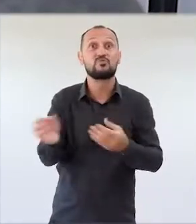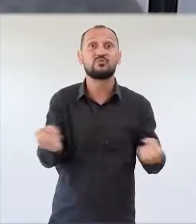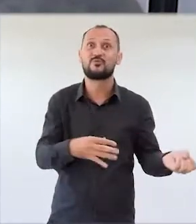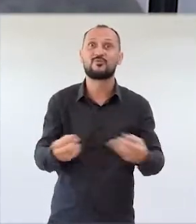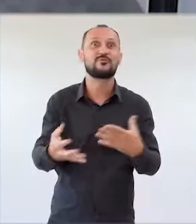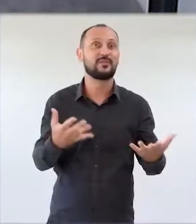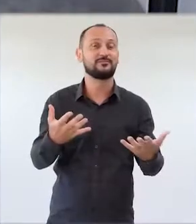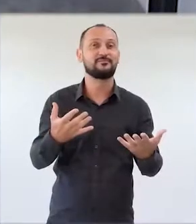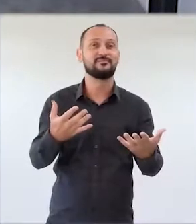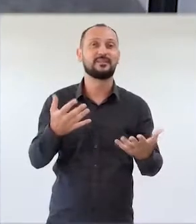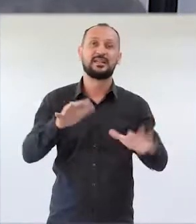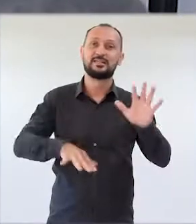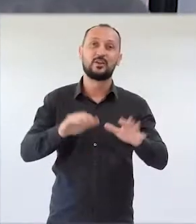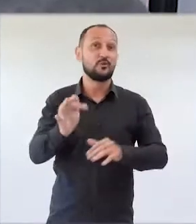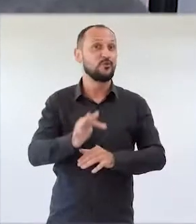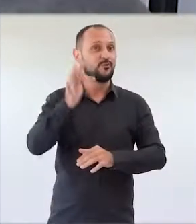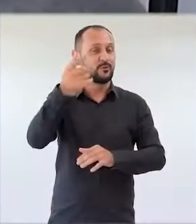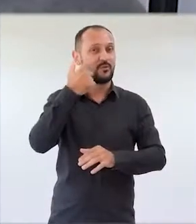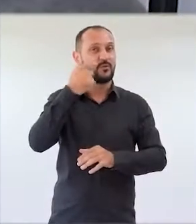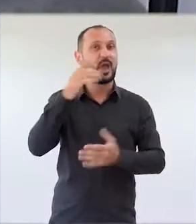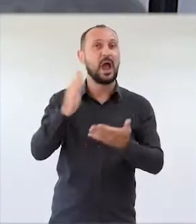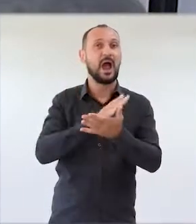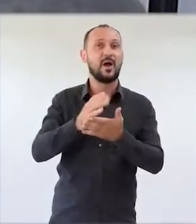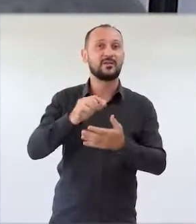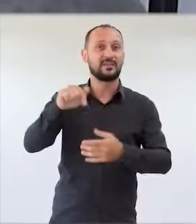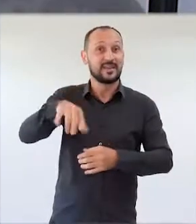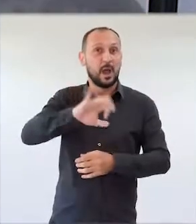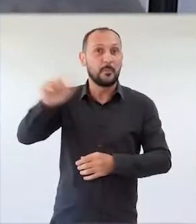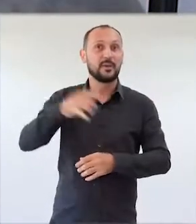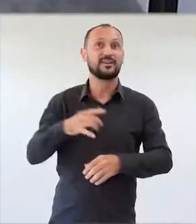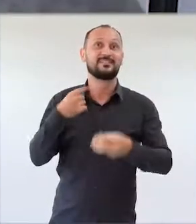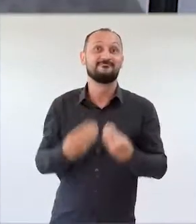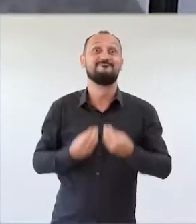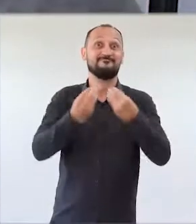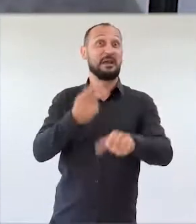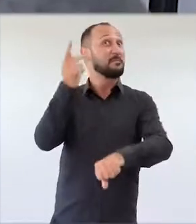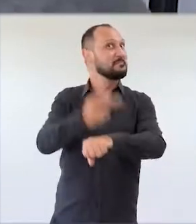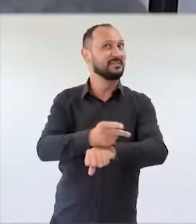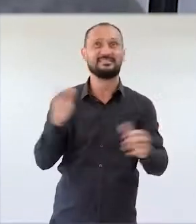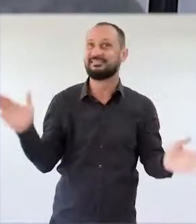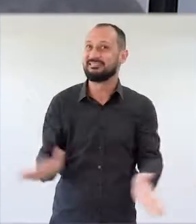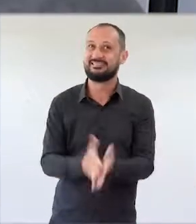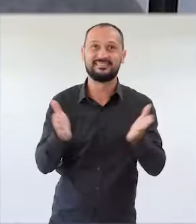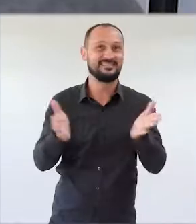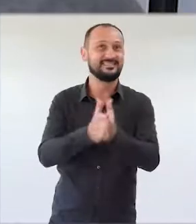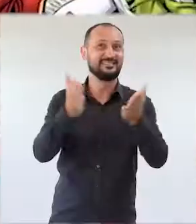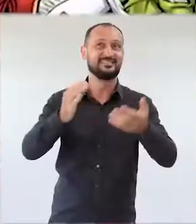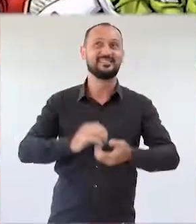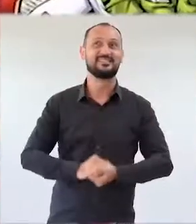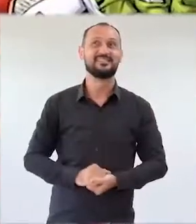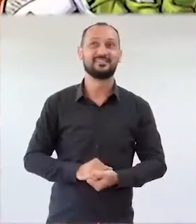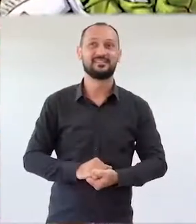Novas publicações. Quem sabe um dia vamos ver um autor de Campo Grande ganhando um prêmio, né? Seria fantástico.